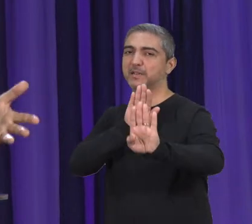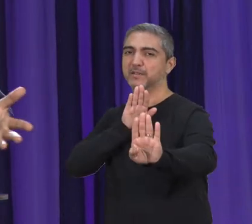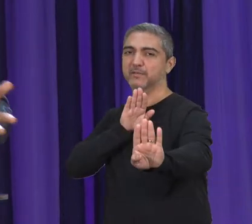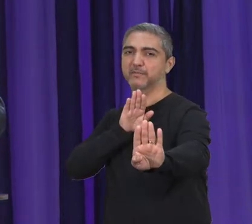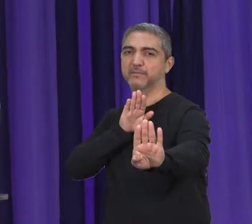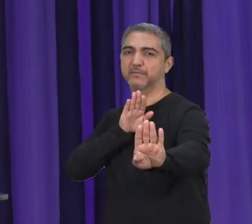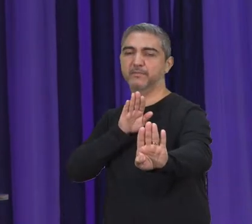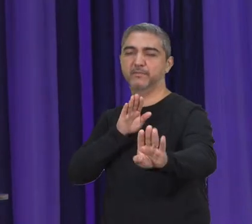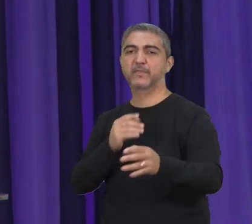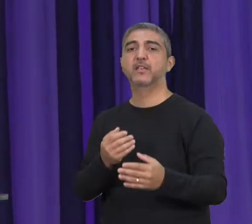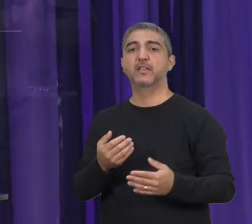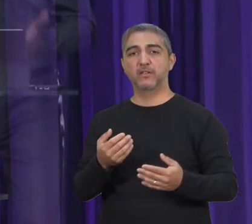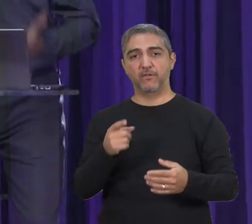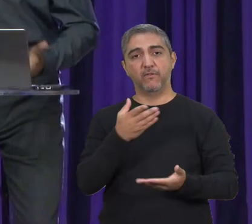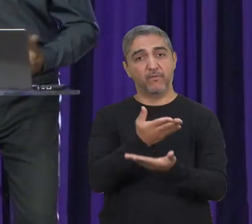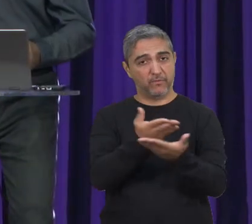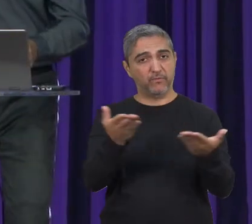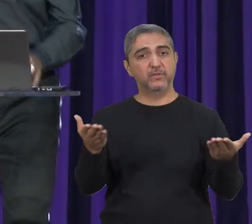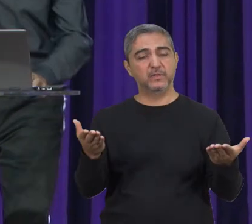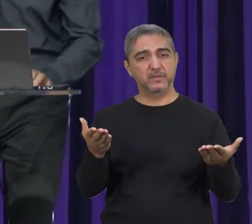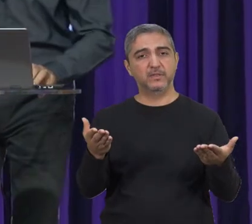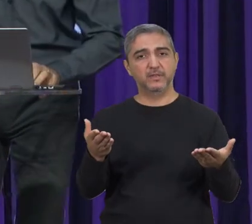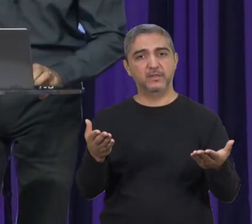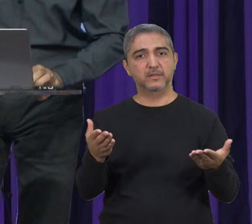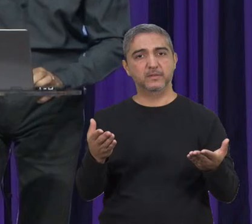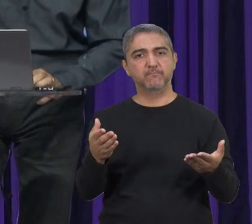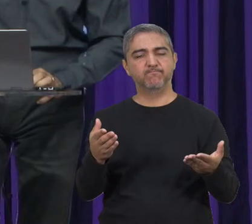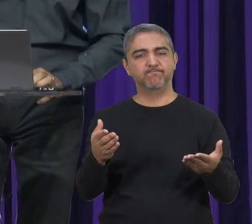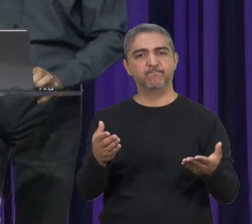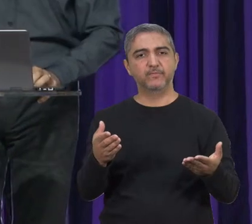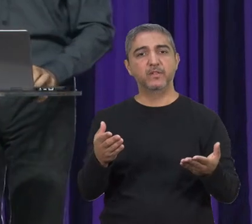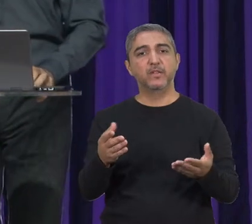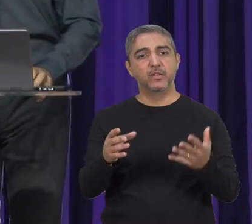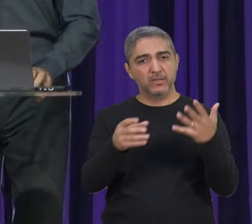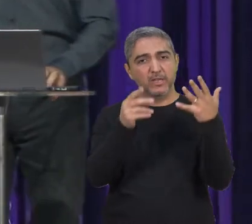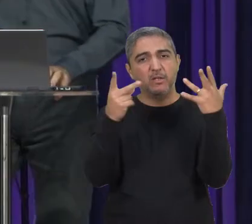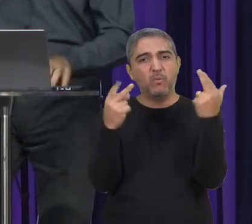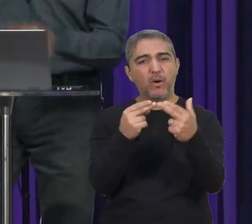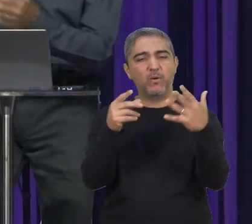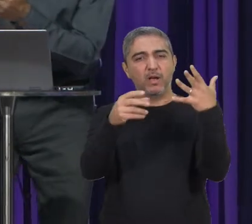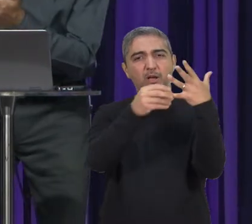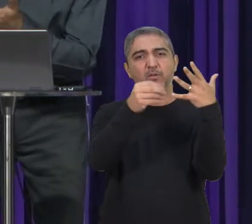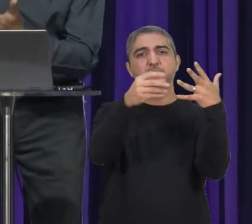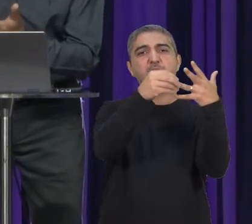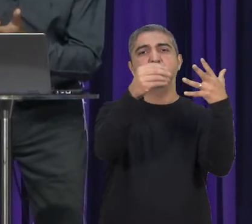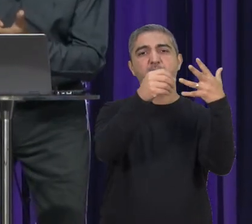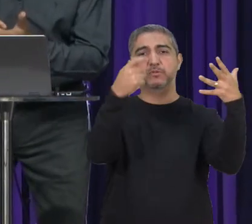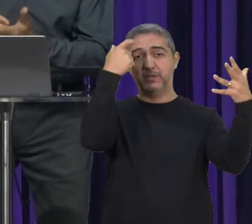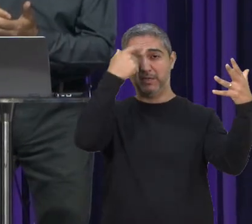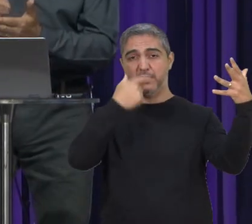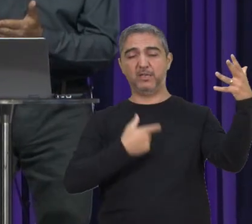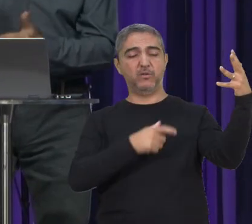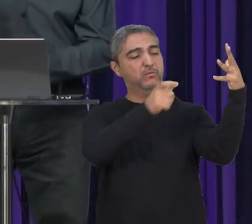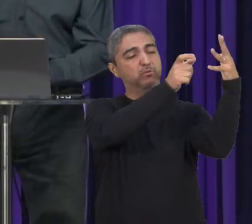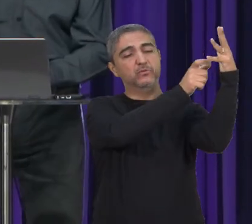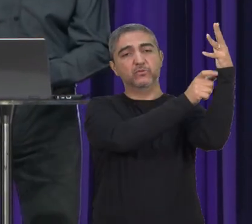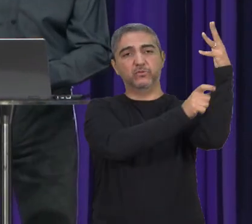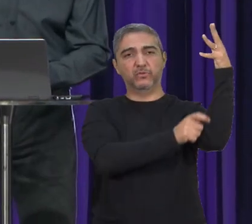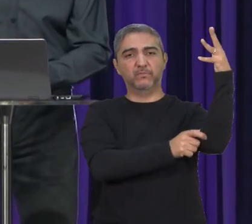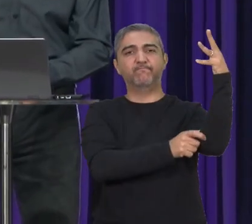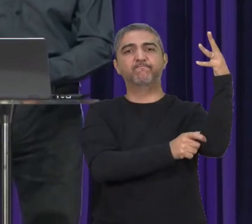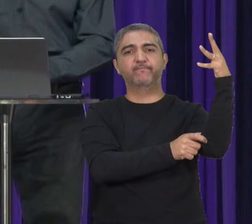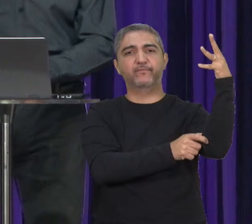Sim, disse Jesus, eu sou a videira e vocês são os ramos. Quem permanece em mim e